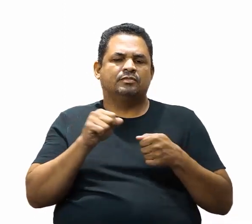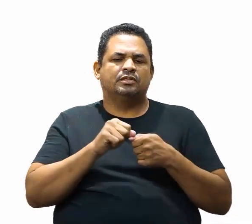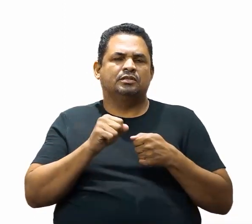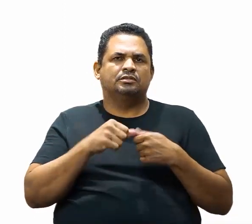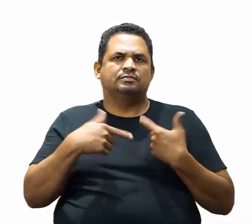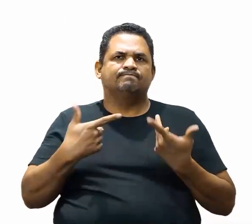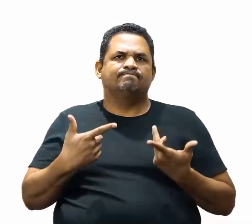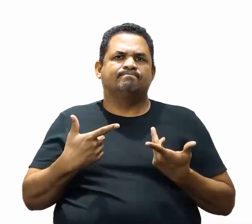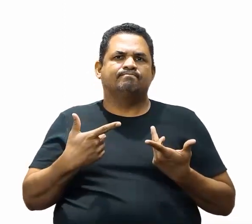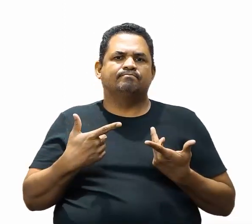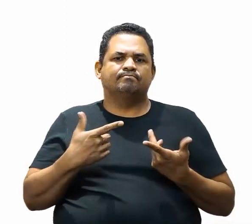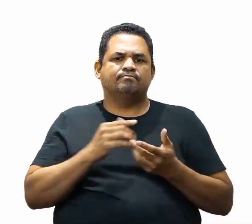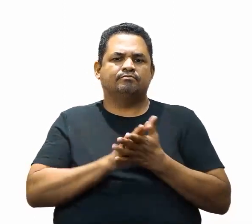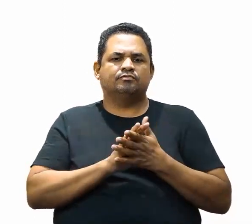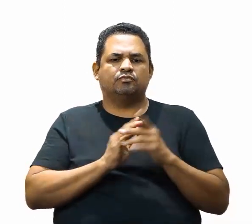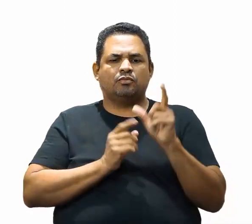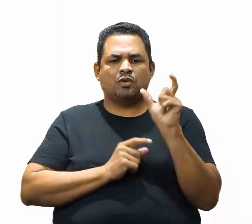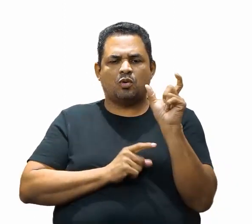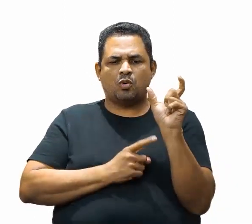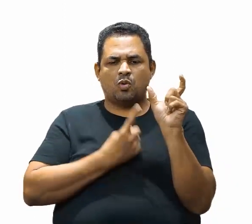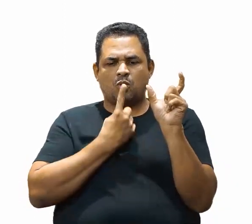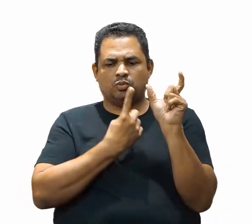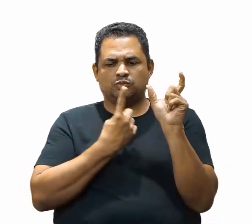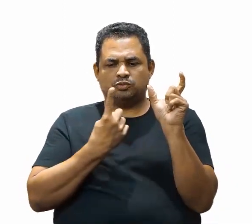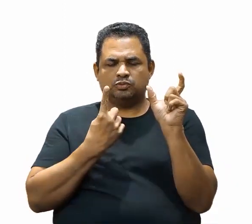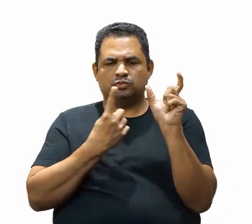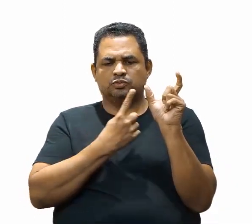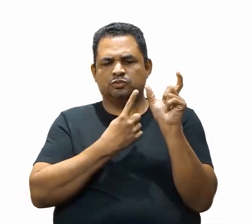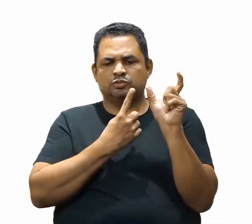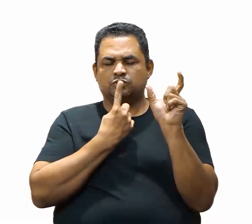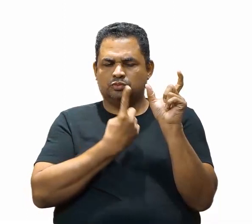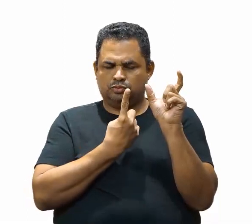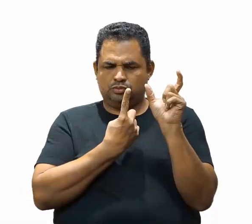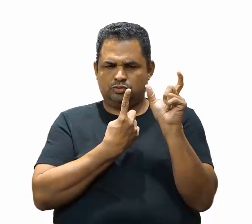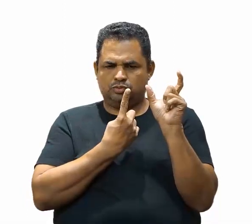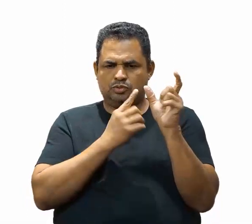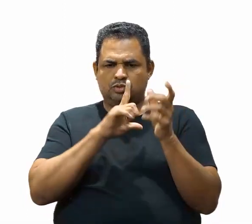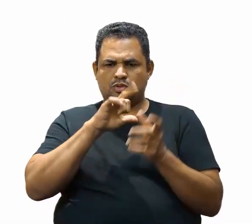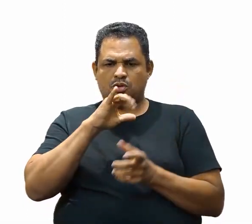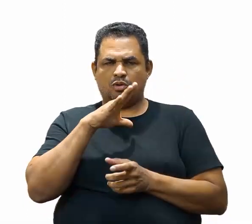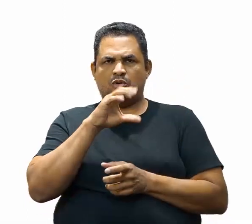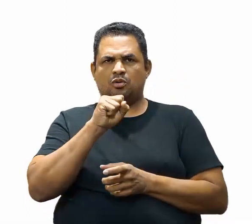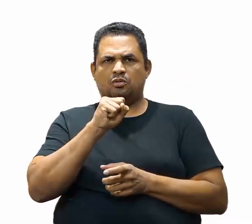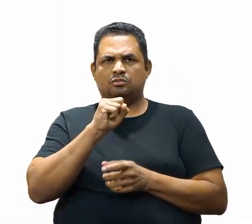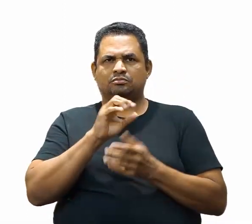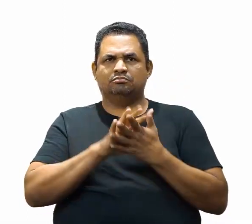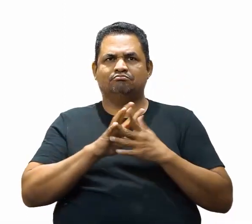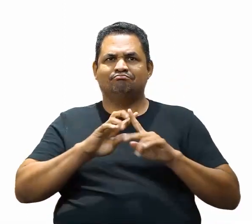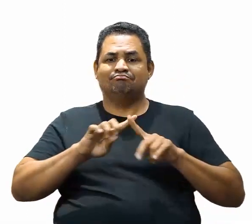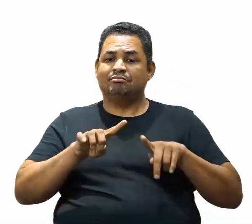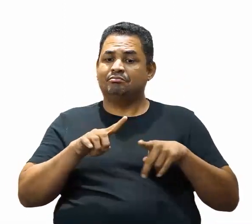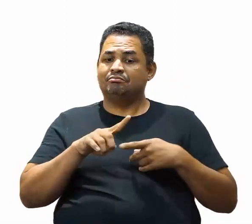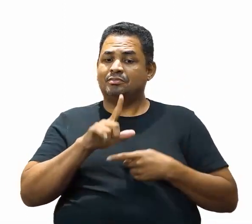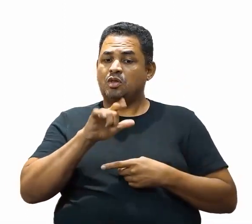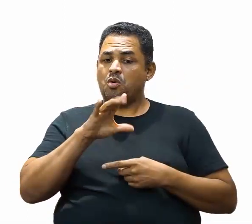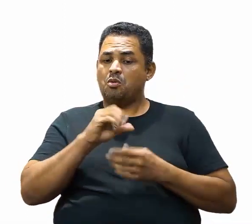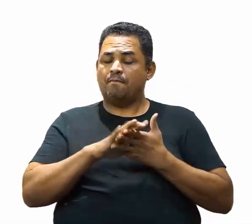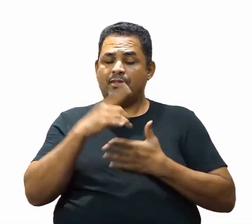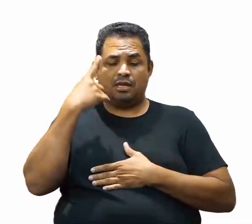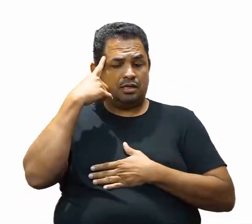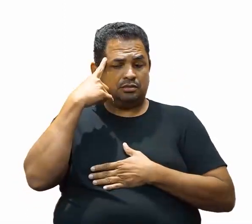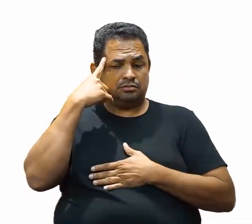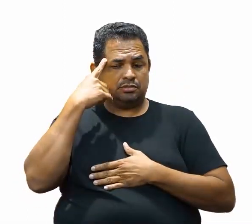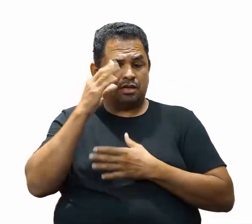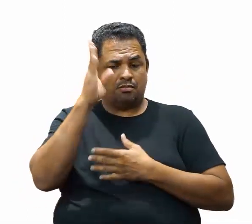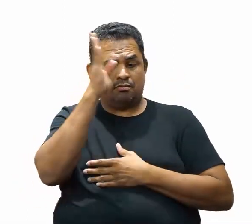o singular desse nosso los, a gente ache que é lo. Mas isso a gente está falando daqueles brasileiros